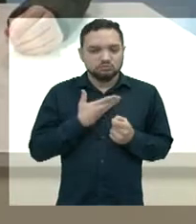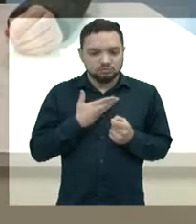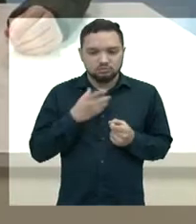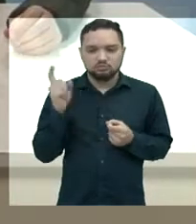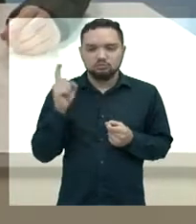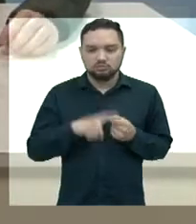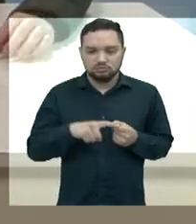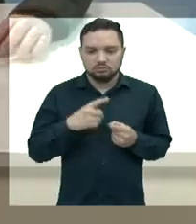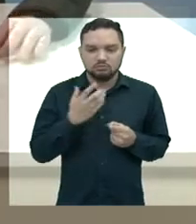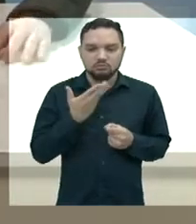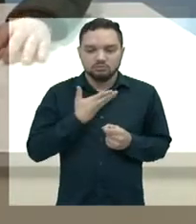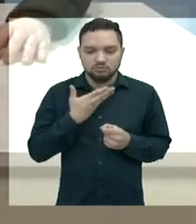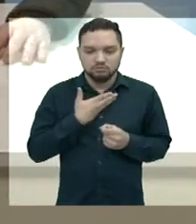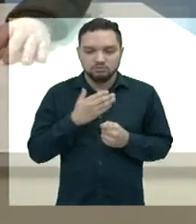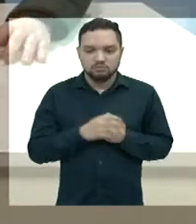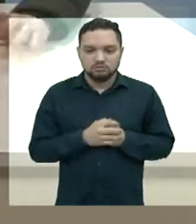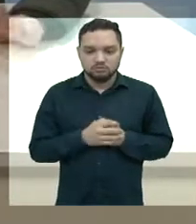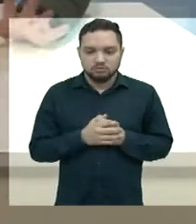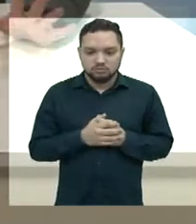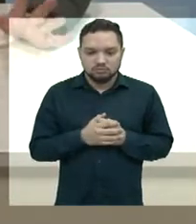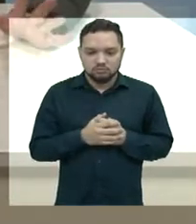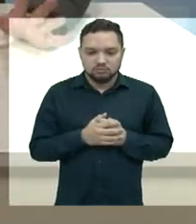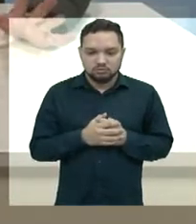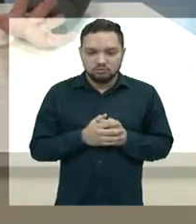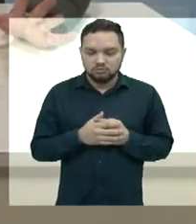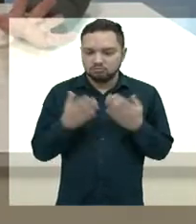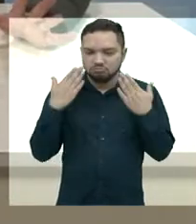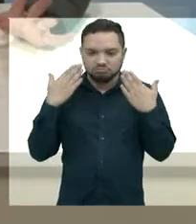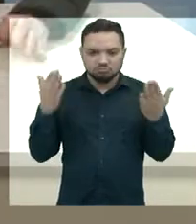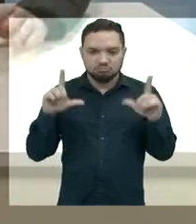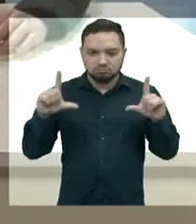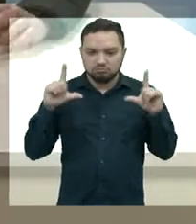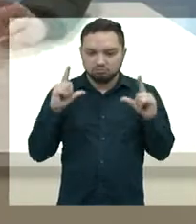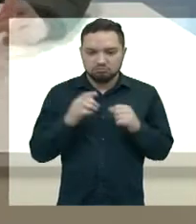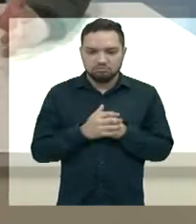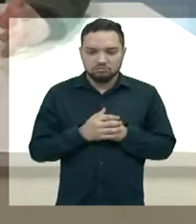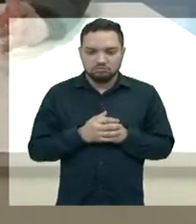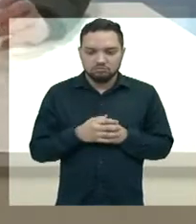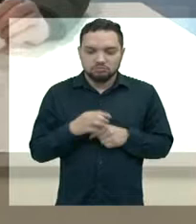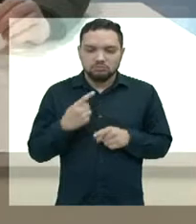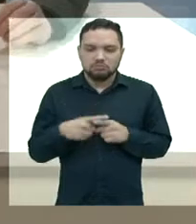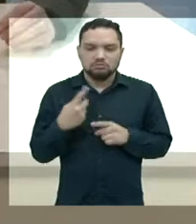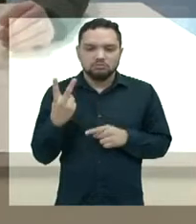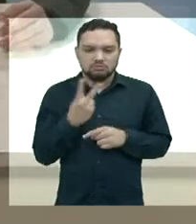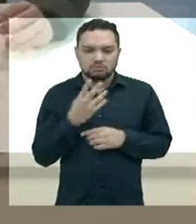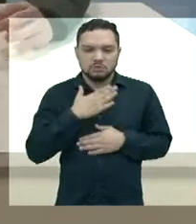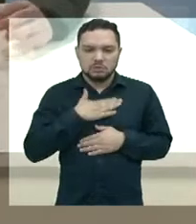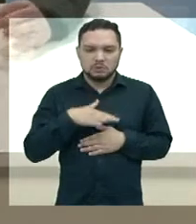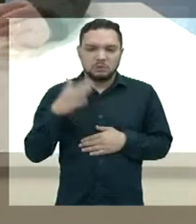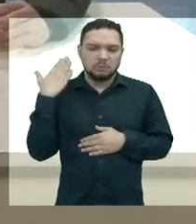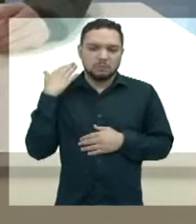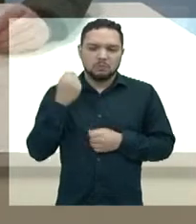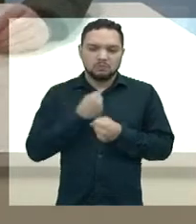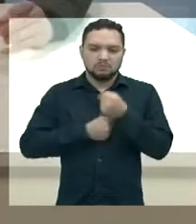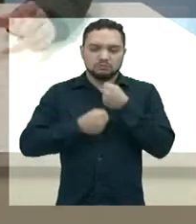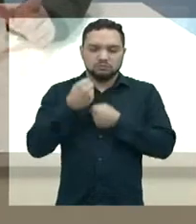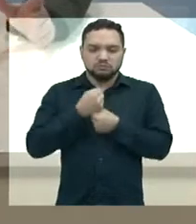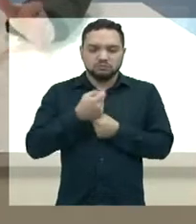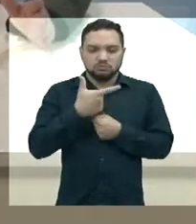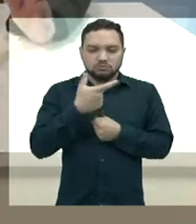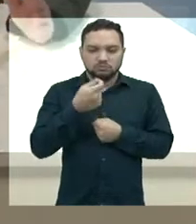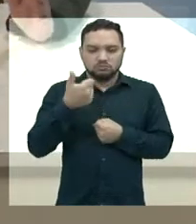ser amigos. Políticos. Abertamente. Havia um clima, desde 2010, de